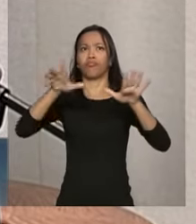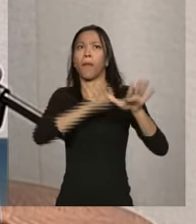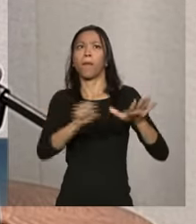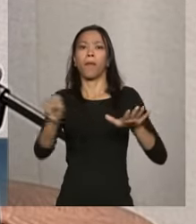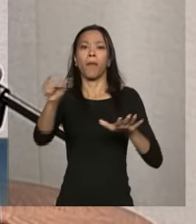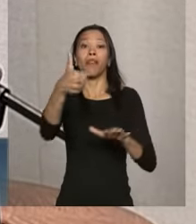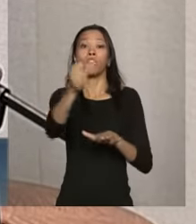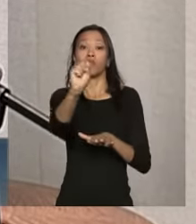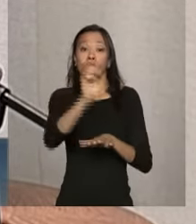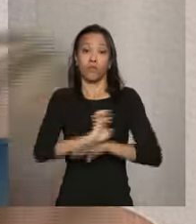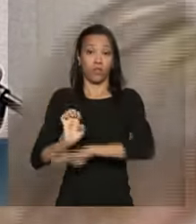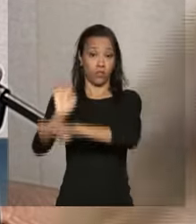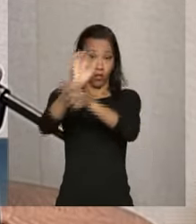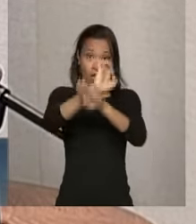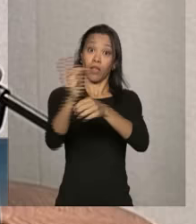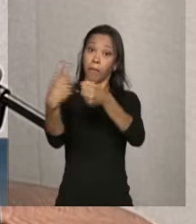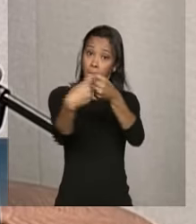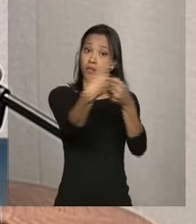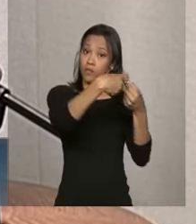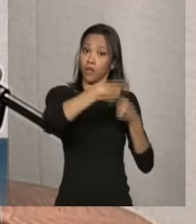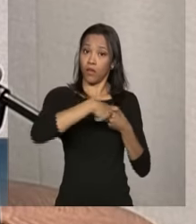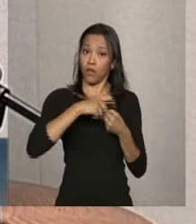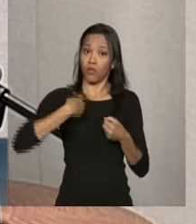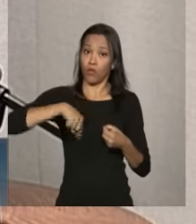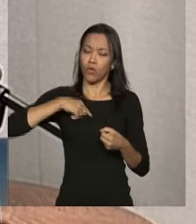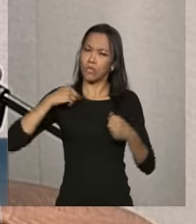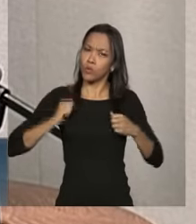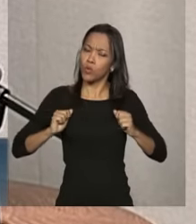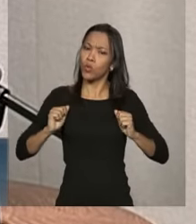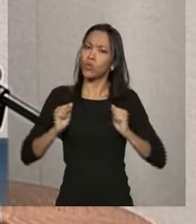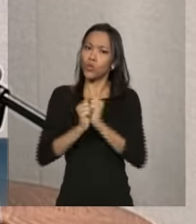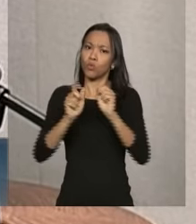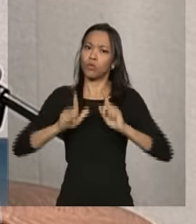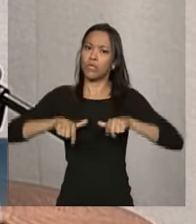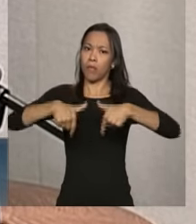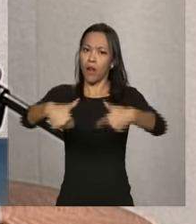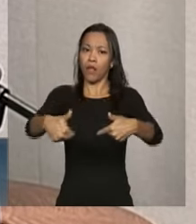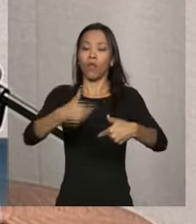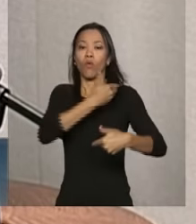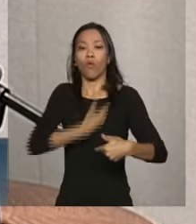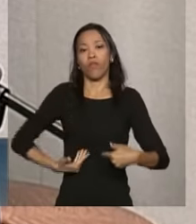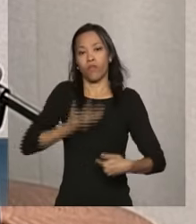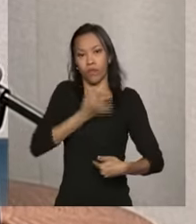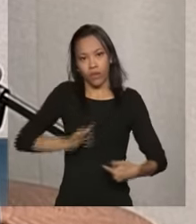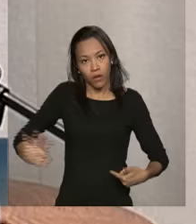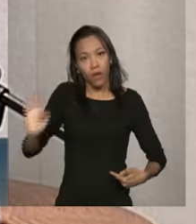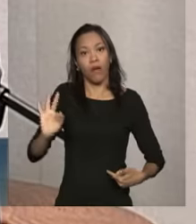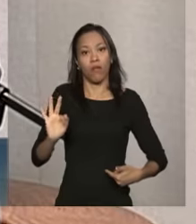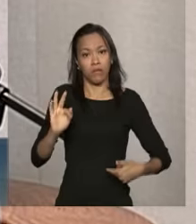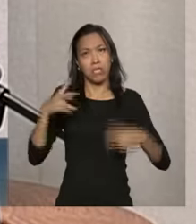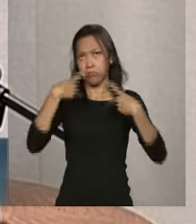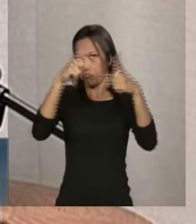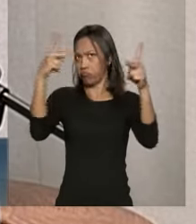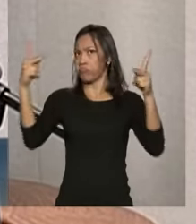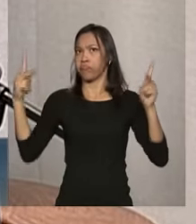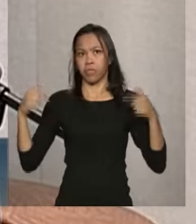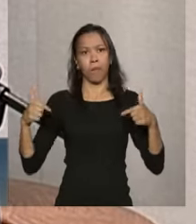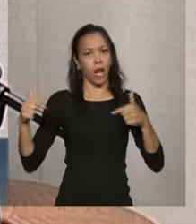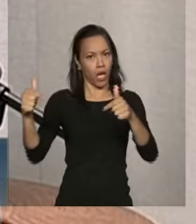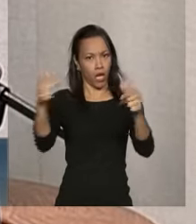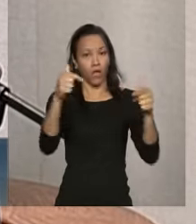estados parceiros que trabalham em conjunto com o governo federal e entre si na atenção